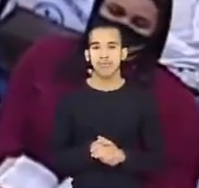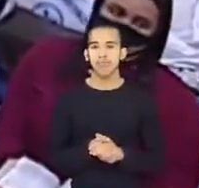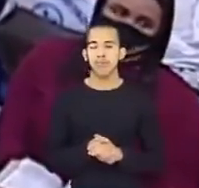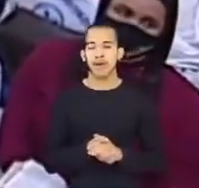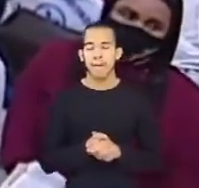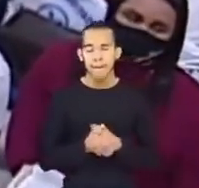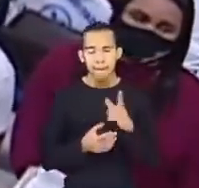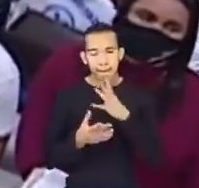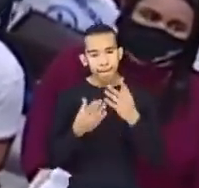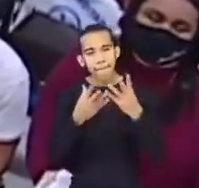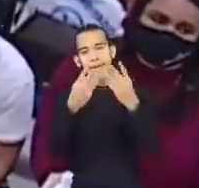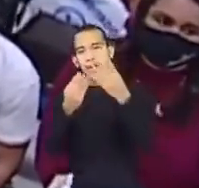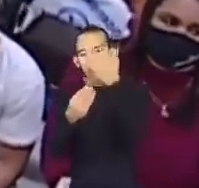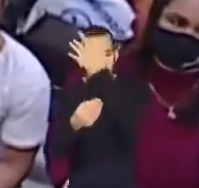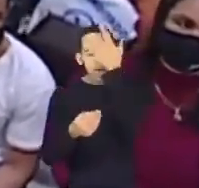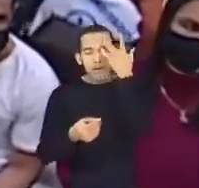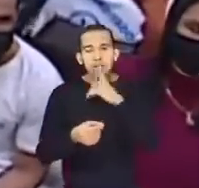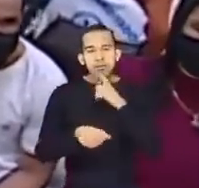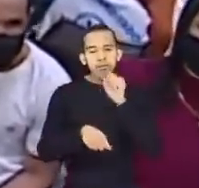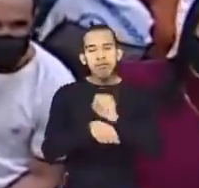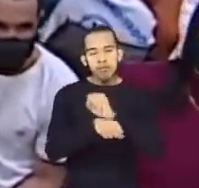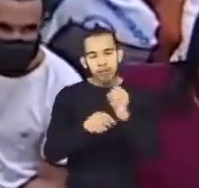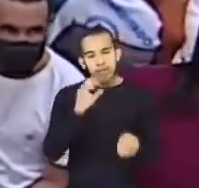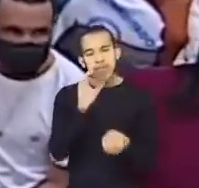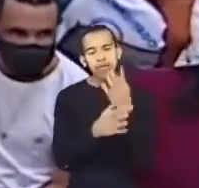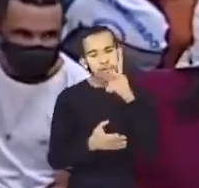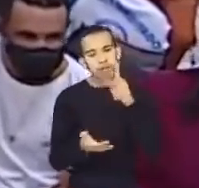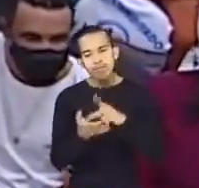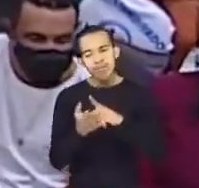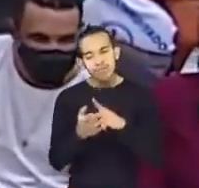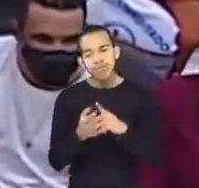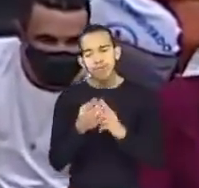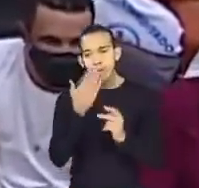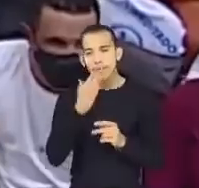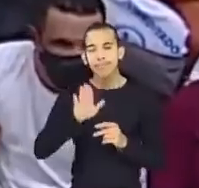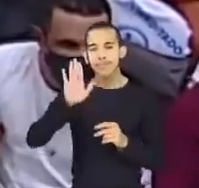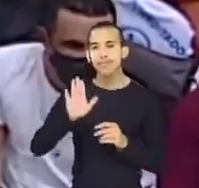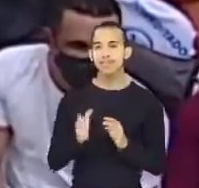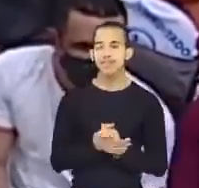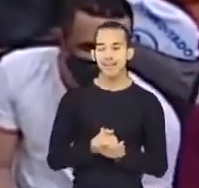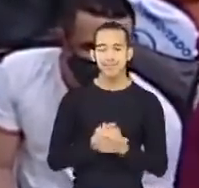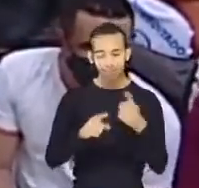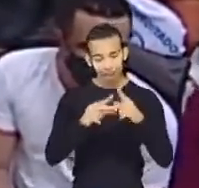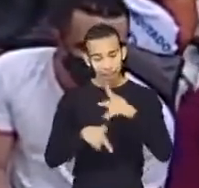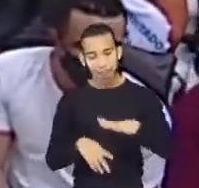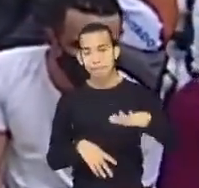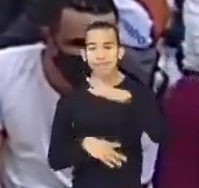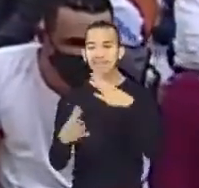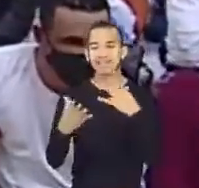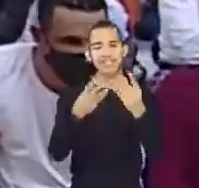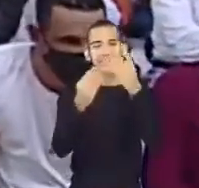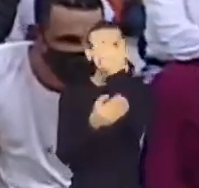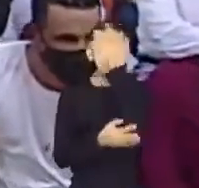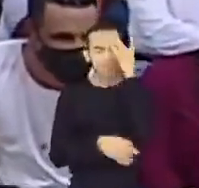Tem muita gente. Em tudo que é parte do mundo, aqui no meio dessa multidão, tem tanta gente